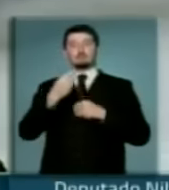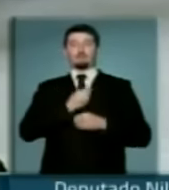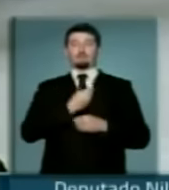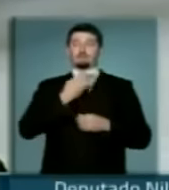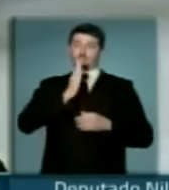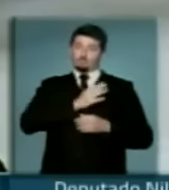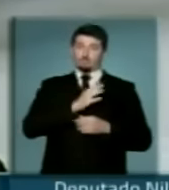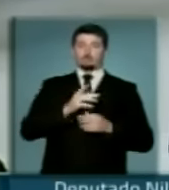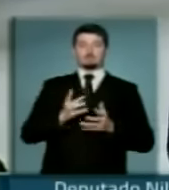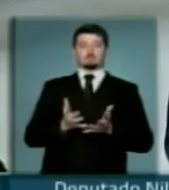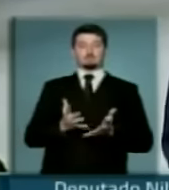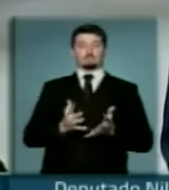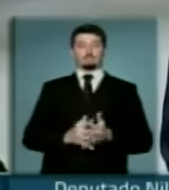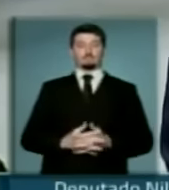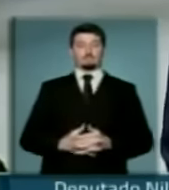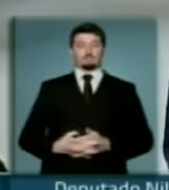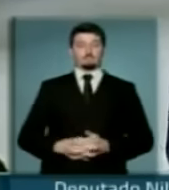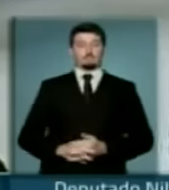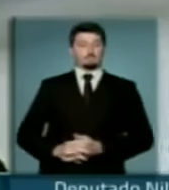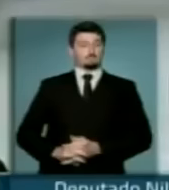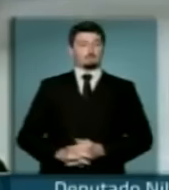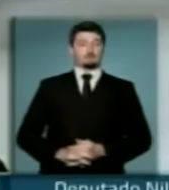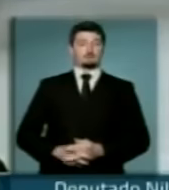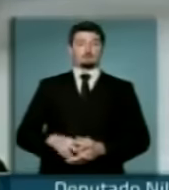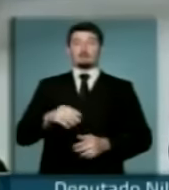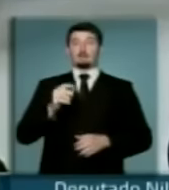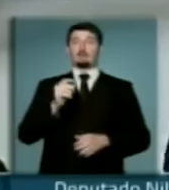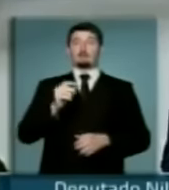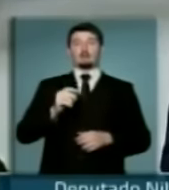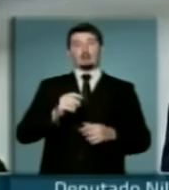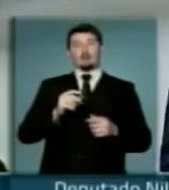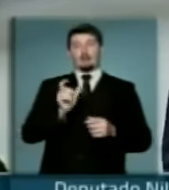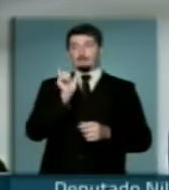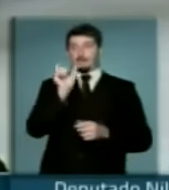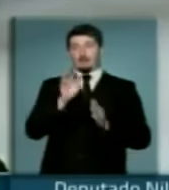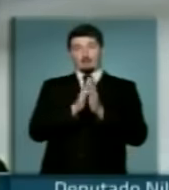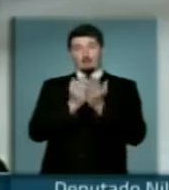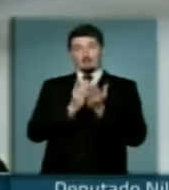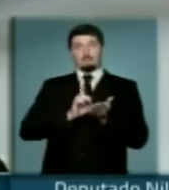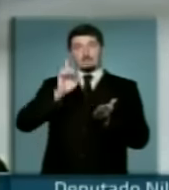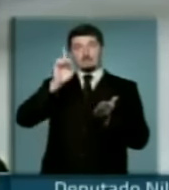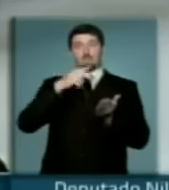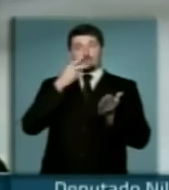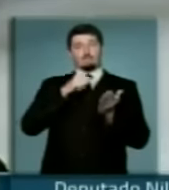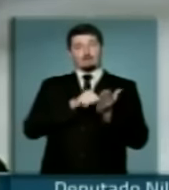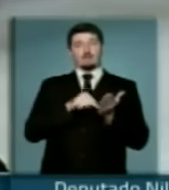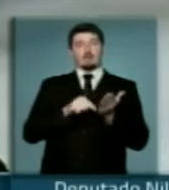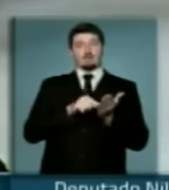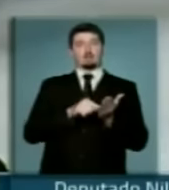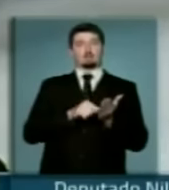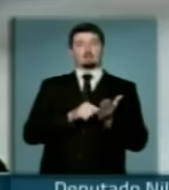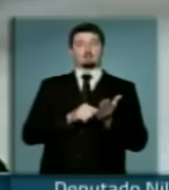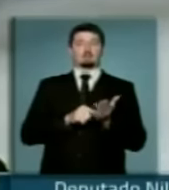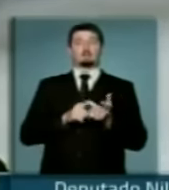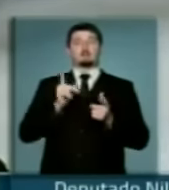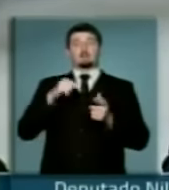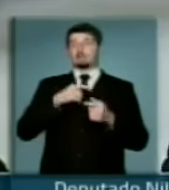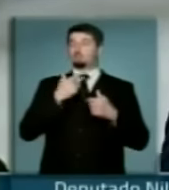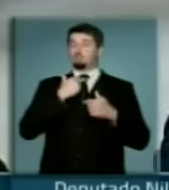no seu coração. Então, a palavra de Deus, a Bíblia Sagrada, nós não podemos abrir mão dela. E somos coisas